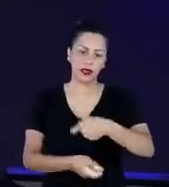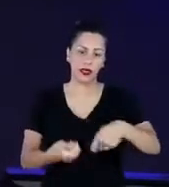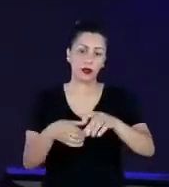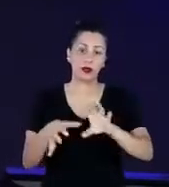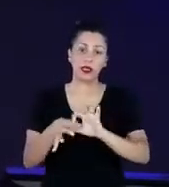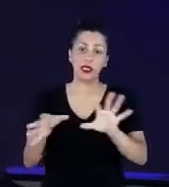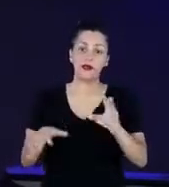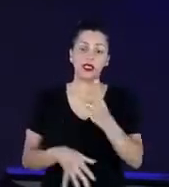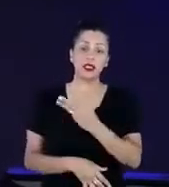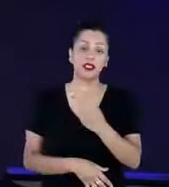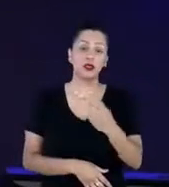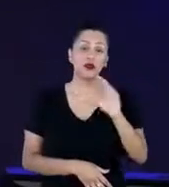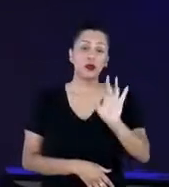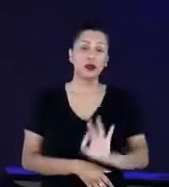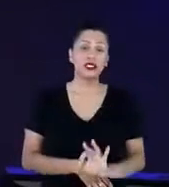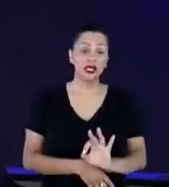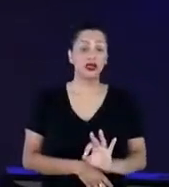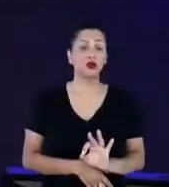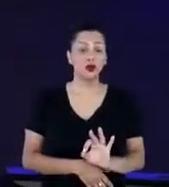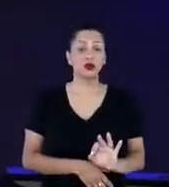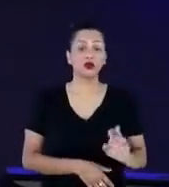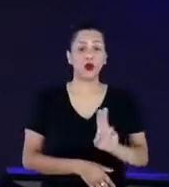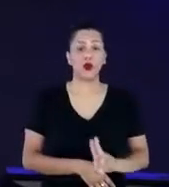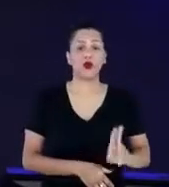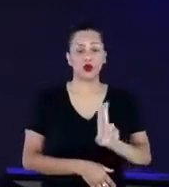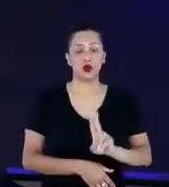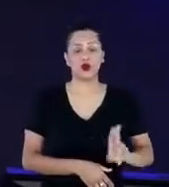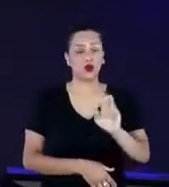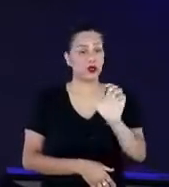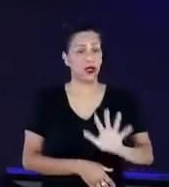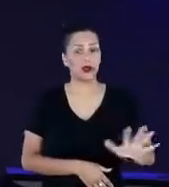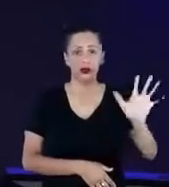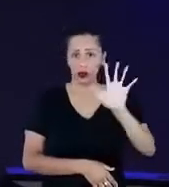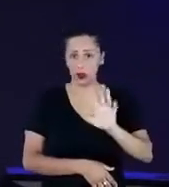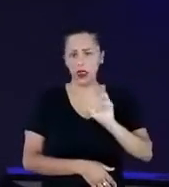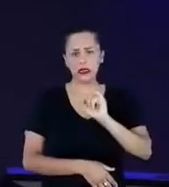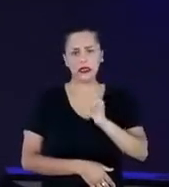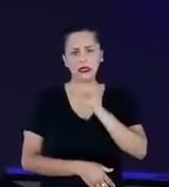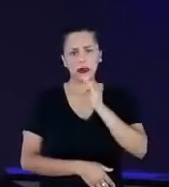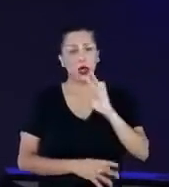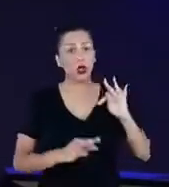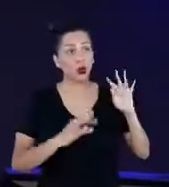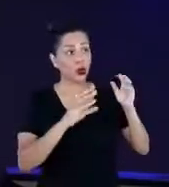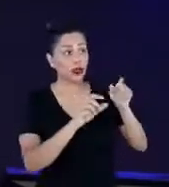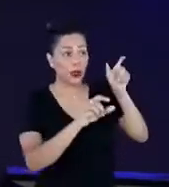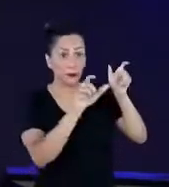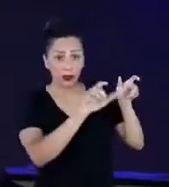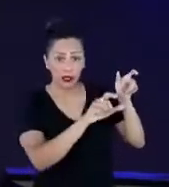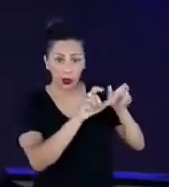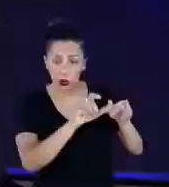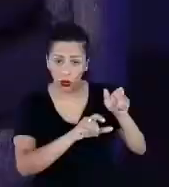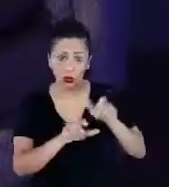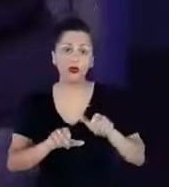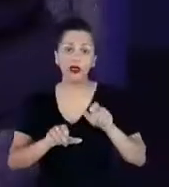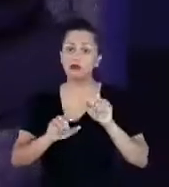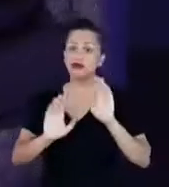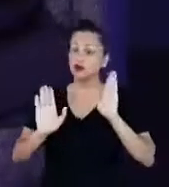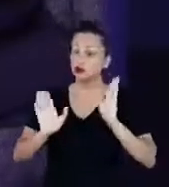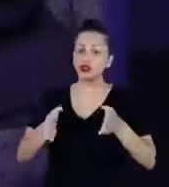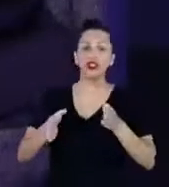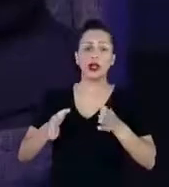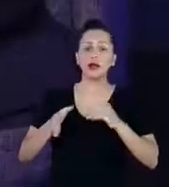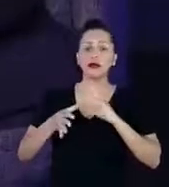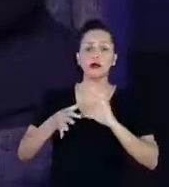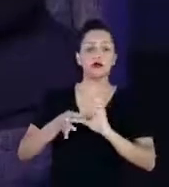nacional. Se todos os consumidores que estão habilitados para migrar para o mercado livre migrassem